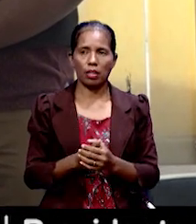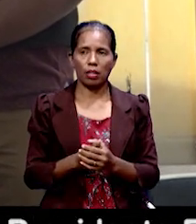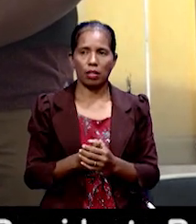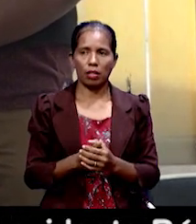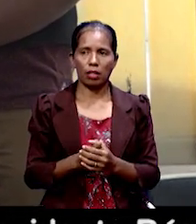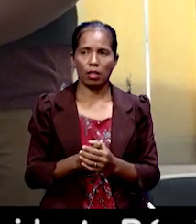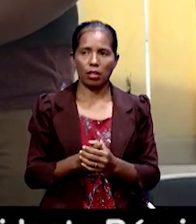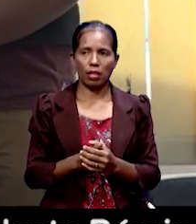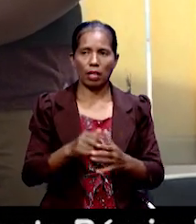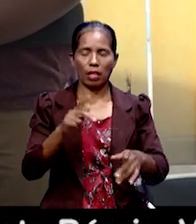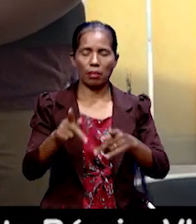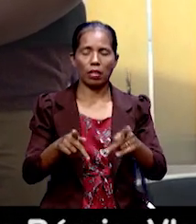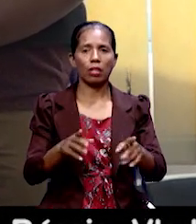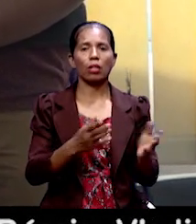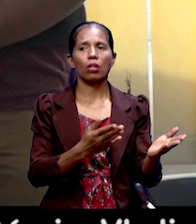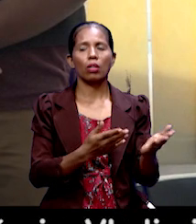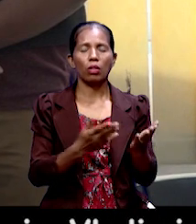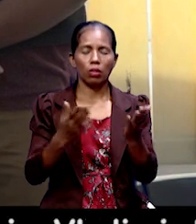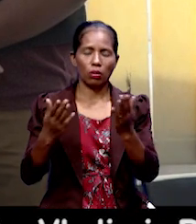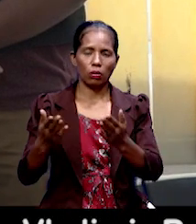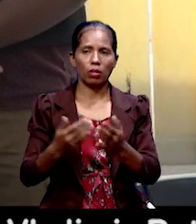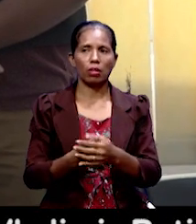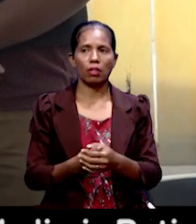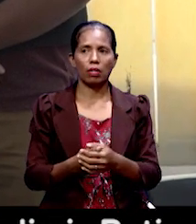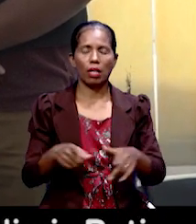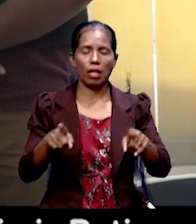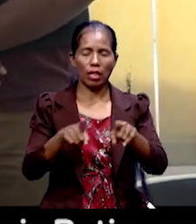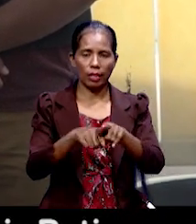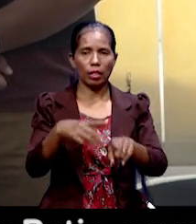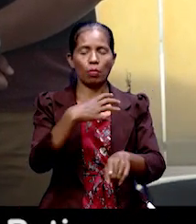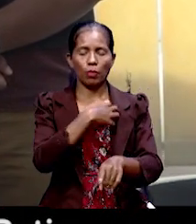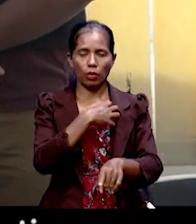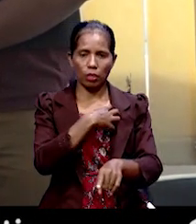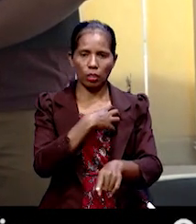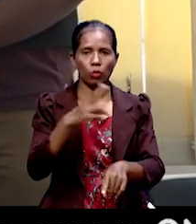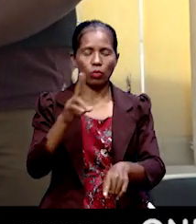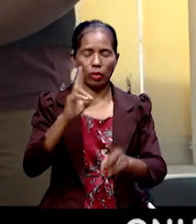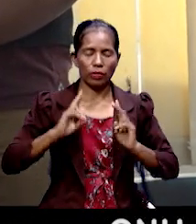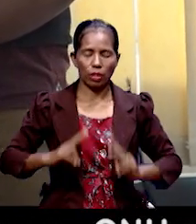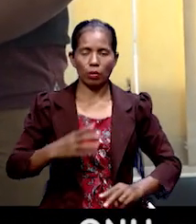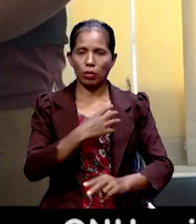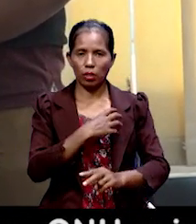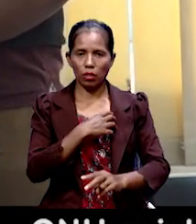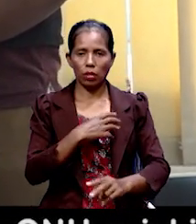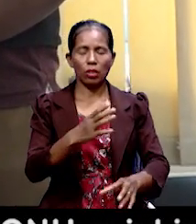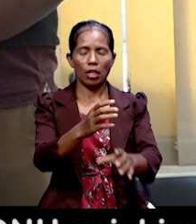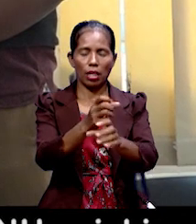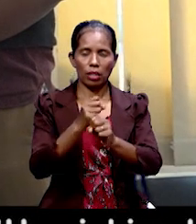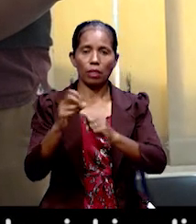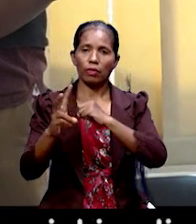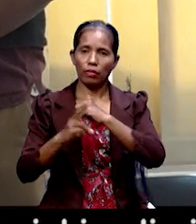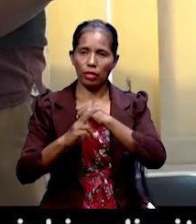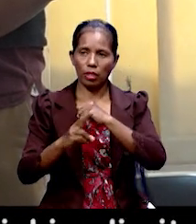sidadaun ne hodi armas i hanesan polisia hodi hadau tia vitima